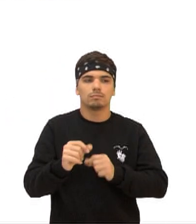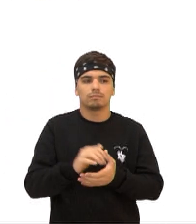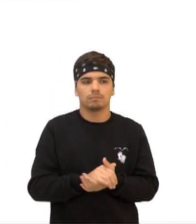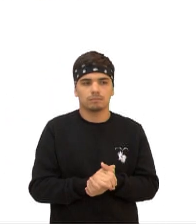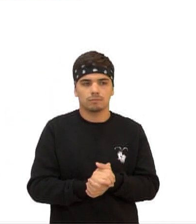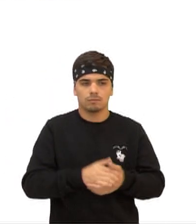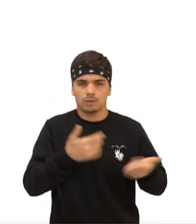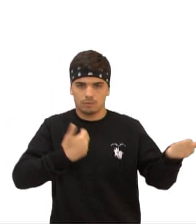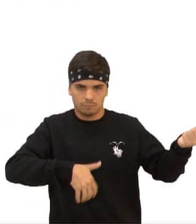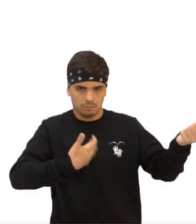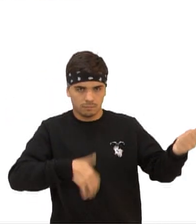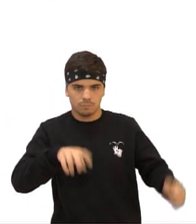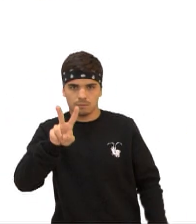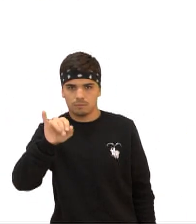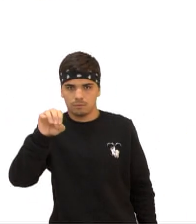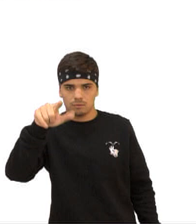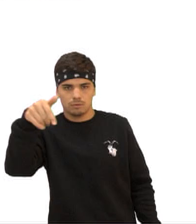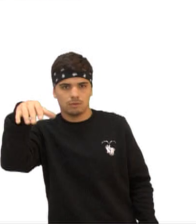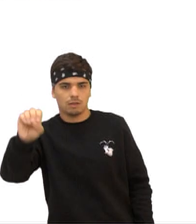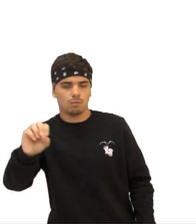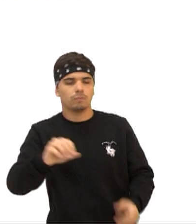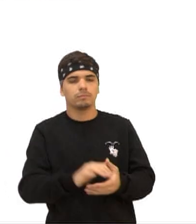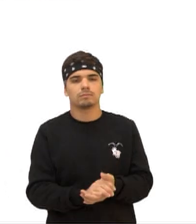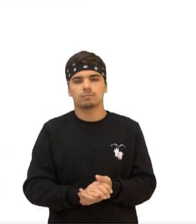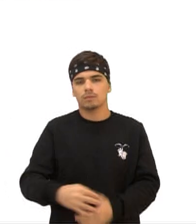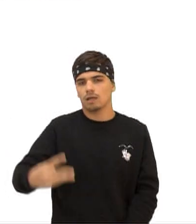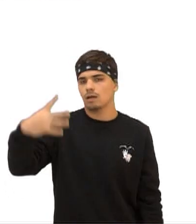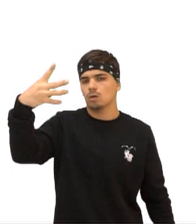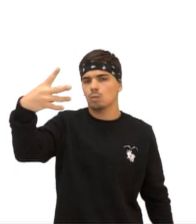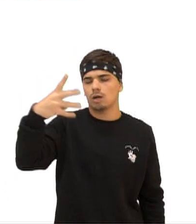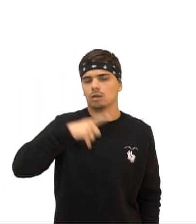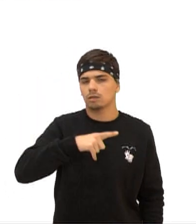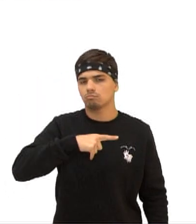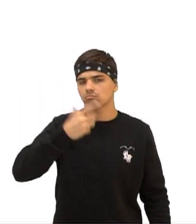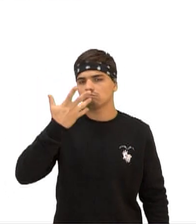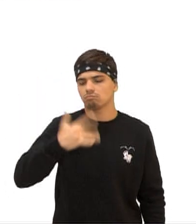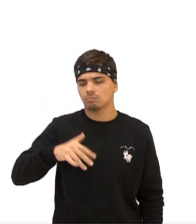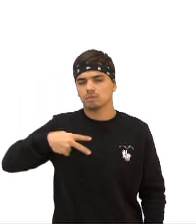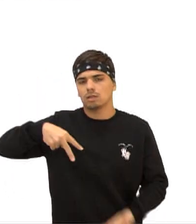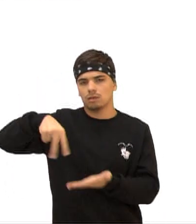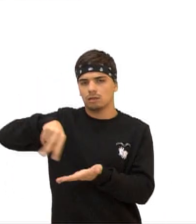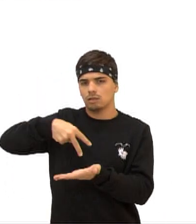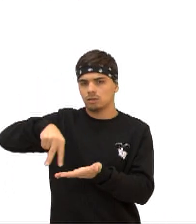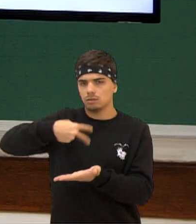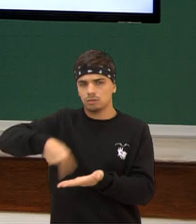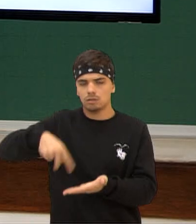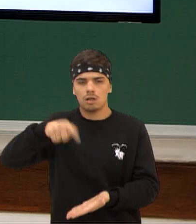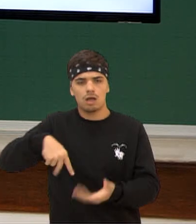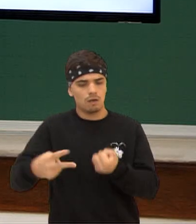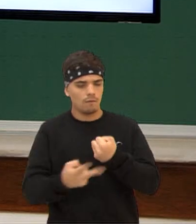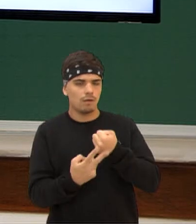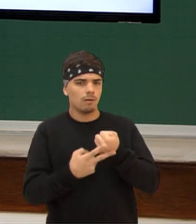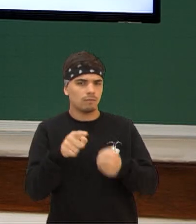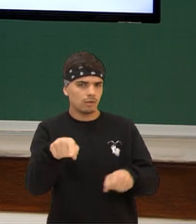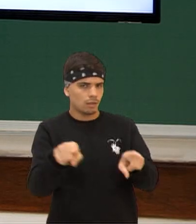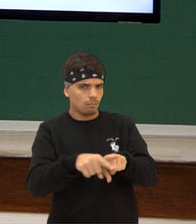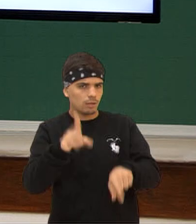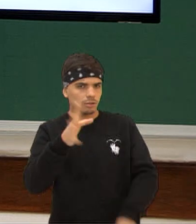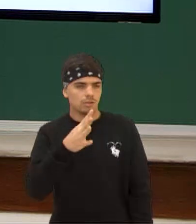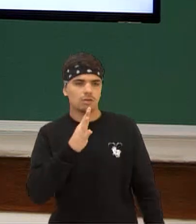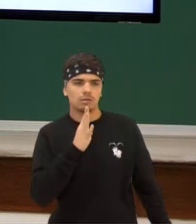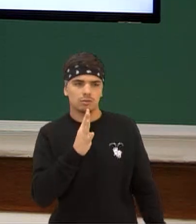violão e na quarta eles estão as crianças estão dançando são verbos que você